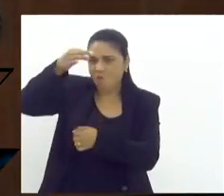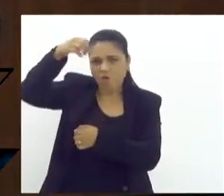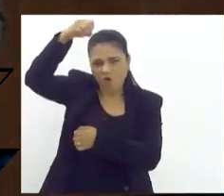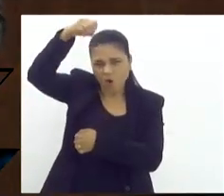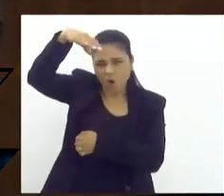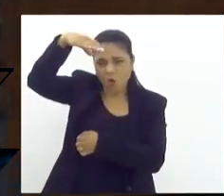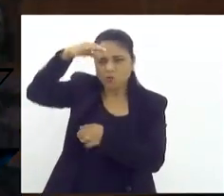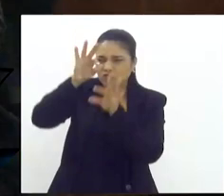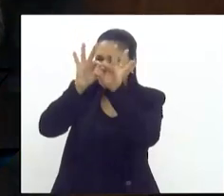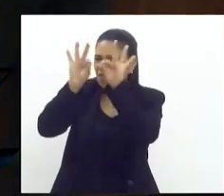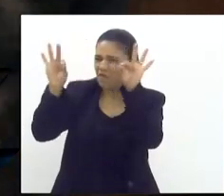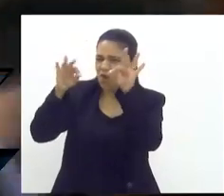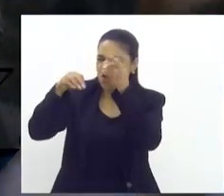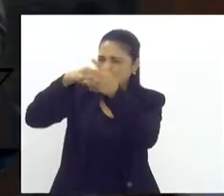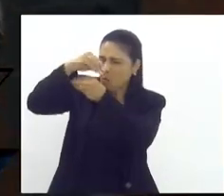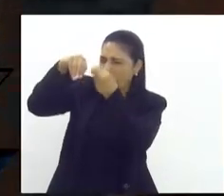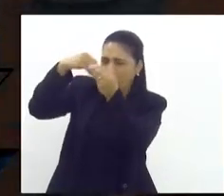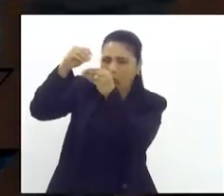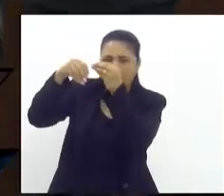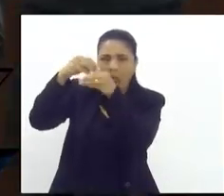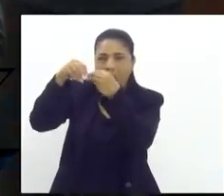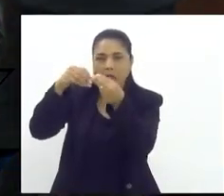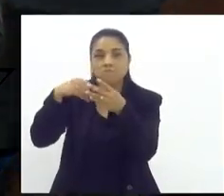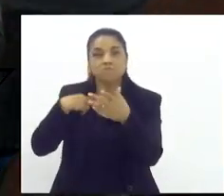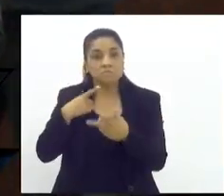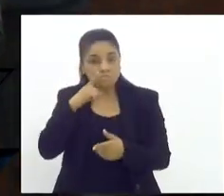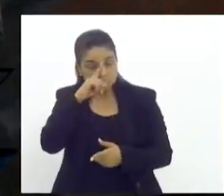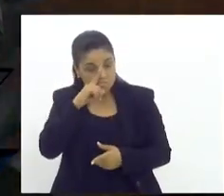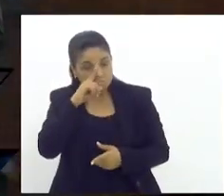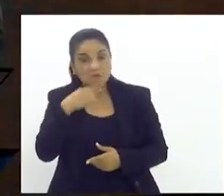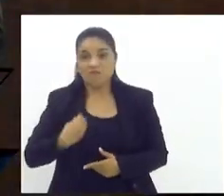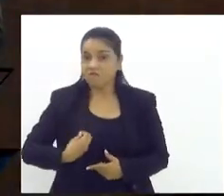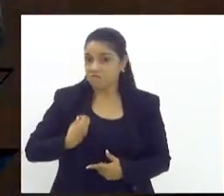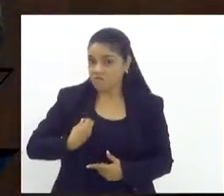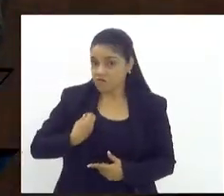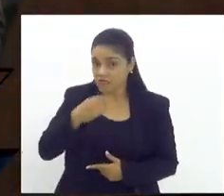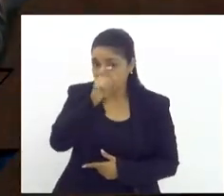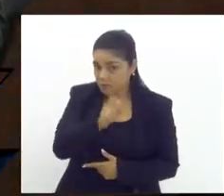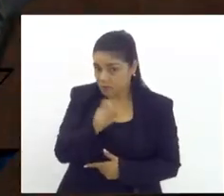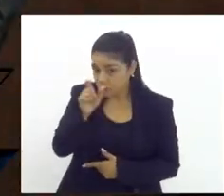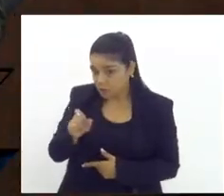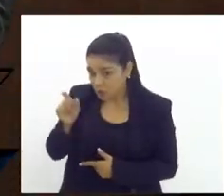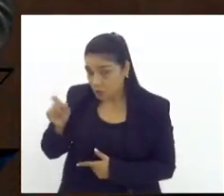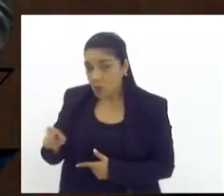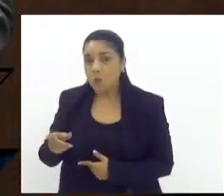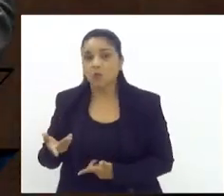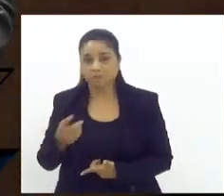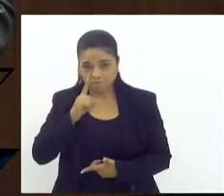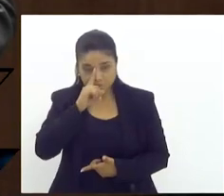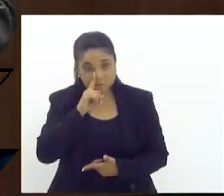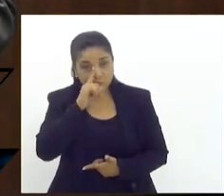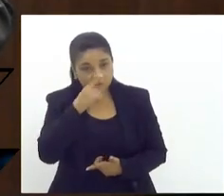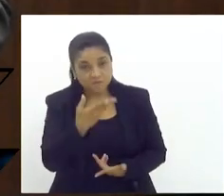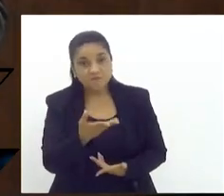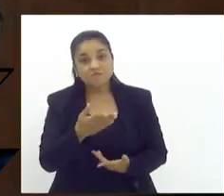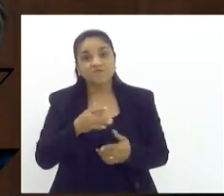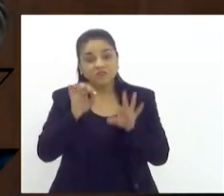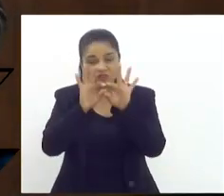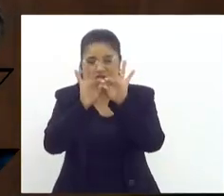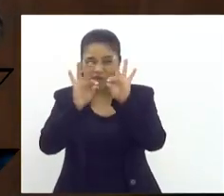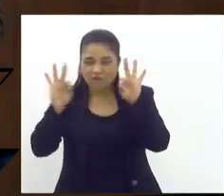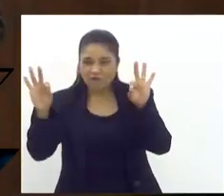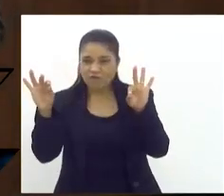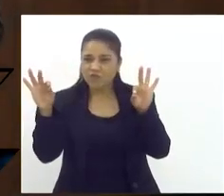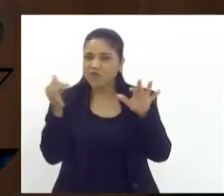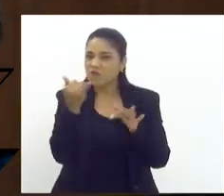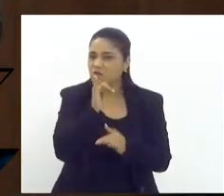material inservível e colocando em risco a vida das pessoas porque muita das vezes é aqueles fios